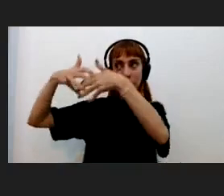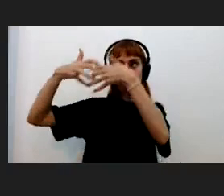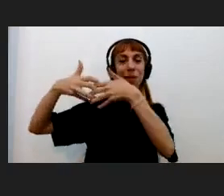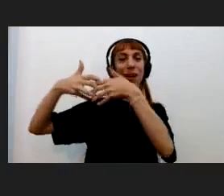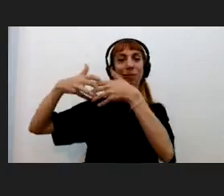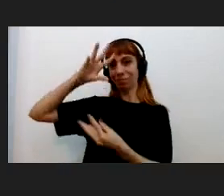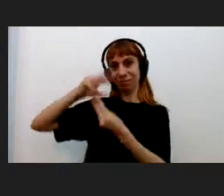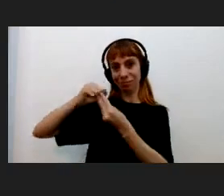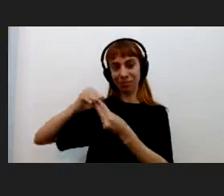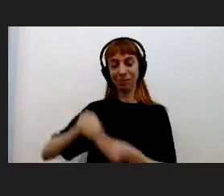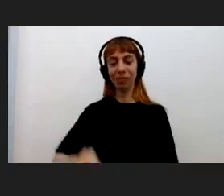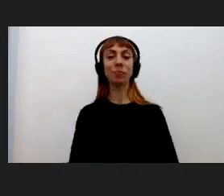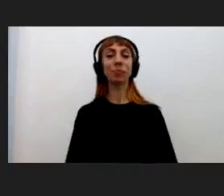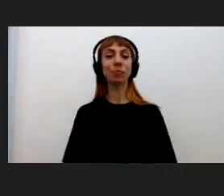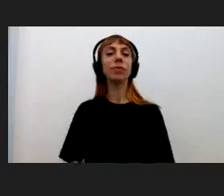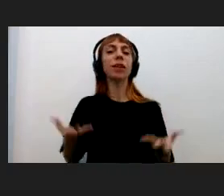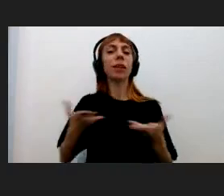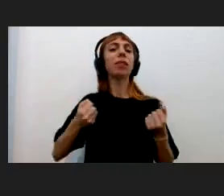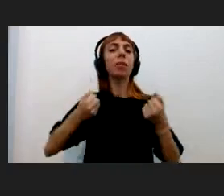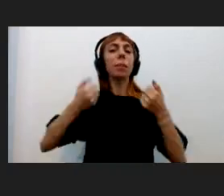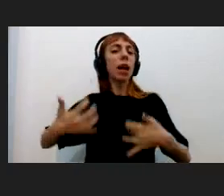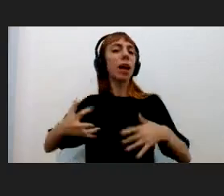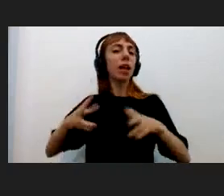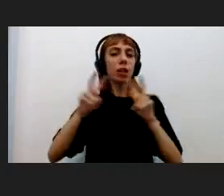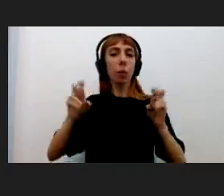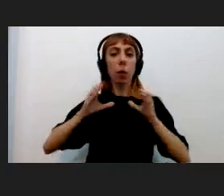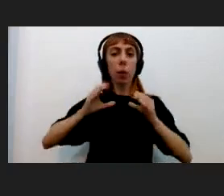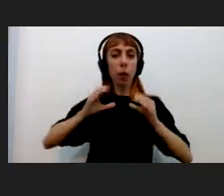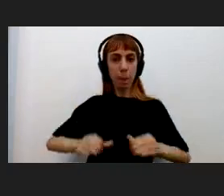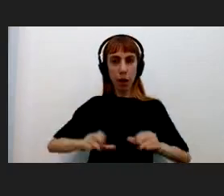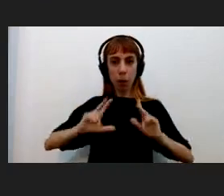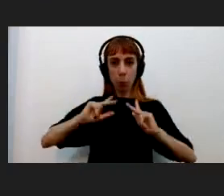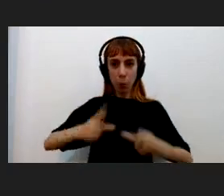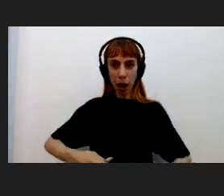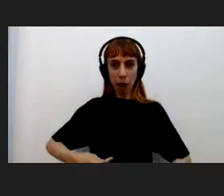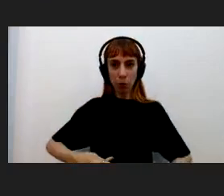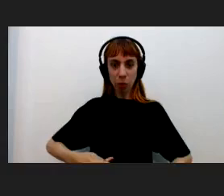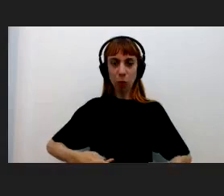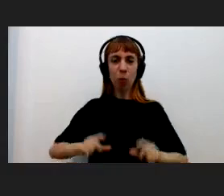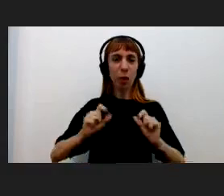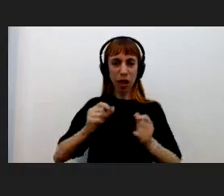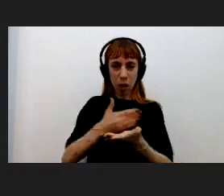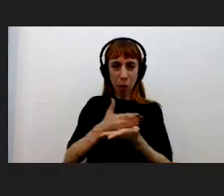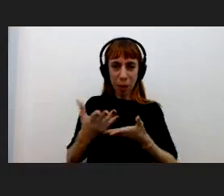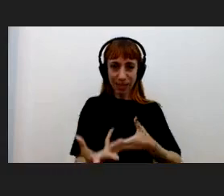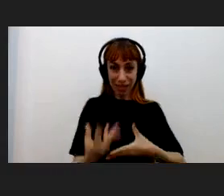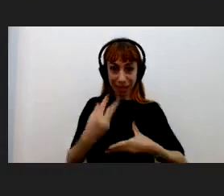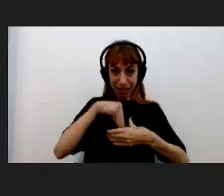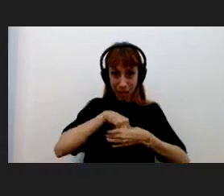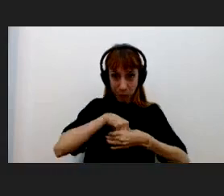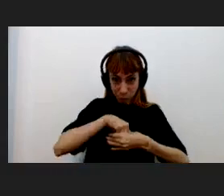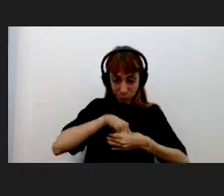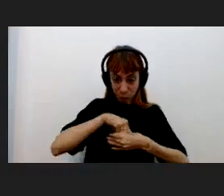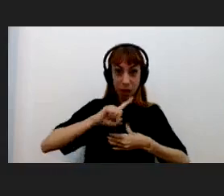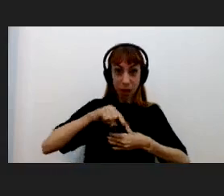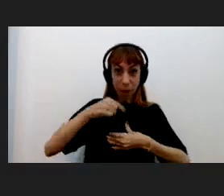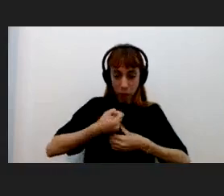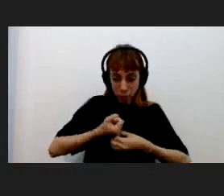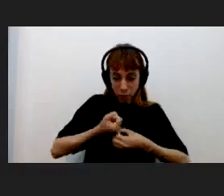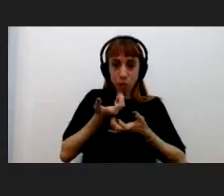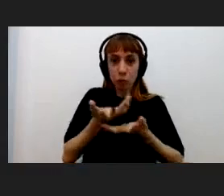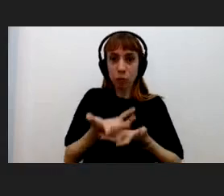faço aqui de comportamento não é uma compreensão que se dá de um comportamento que acontece de dentro para fora. Na verdade, ele acontece,